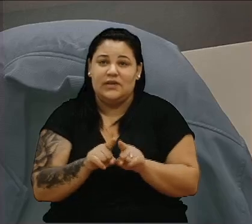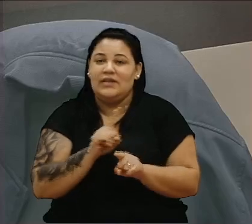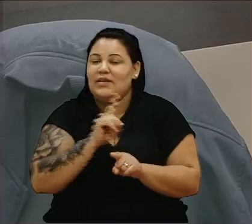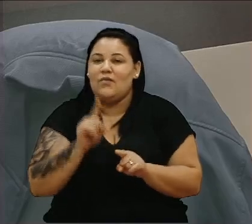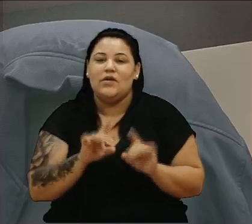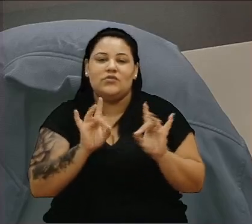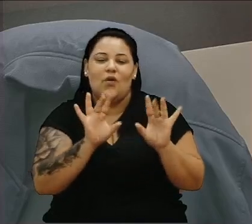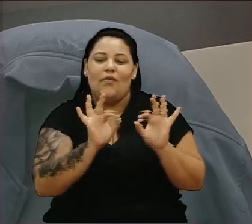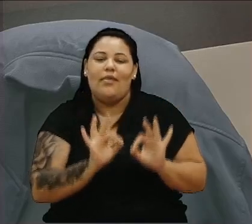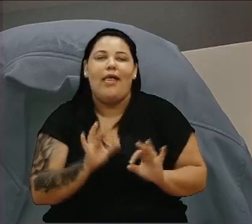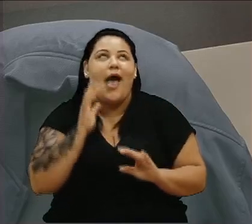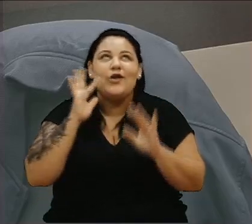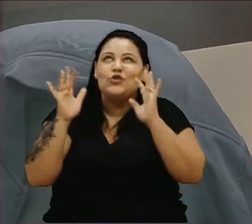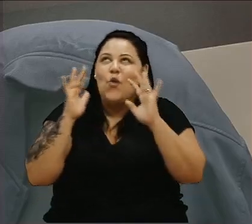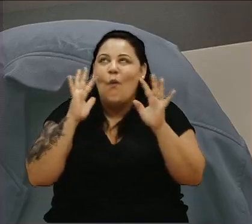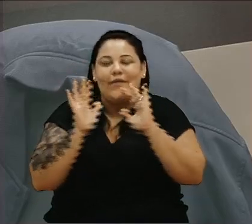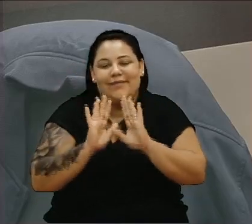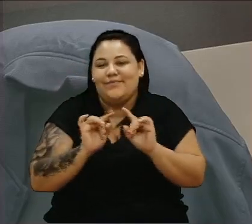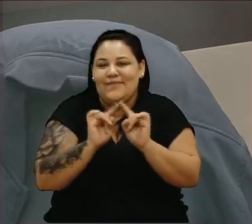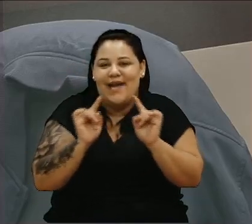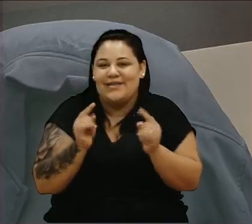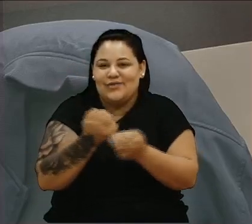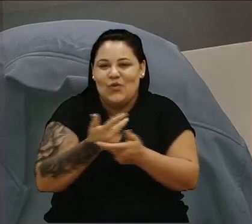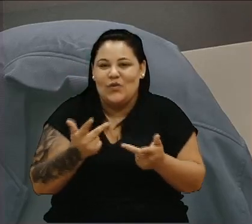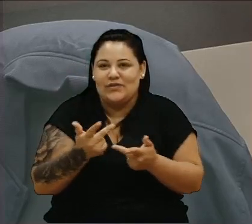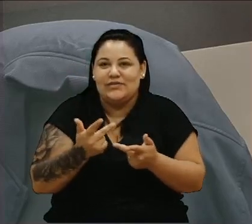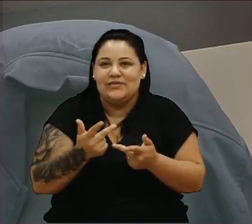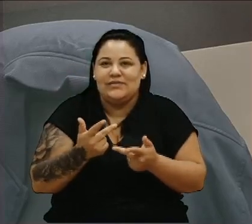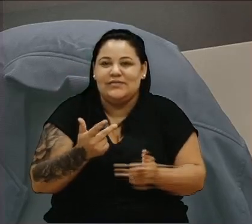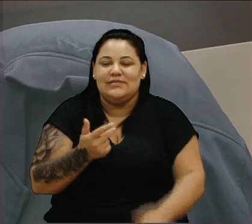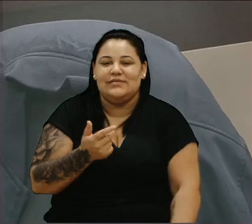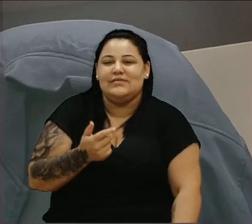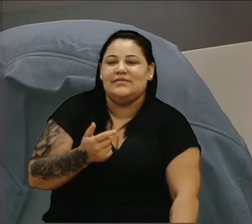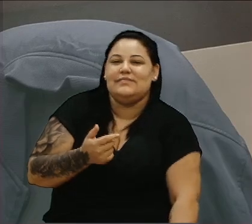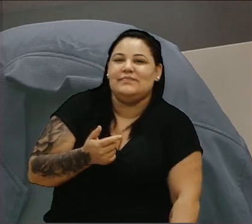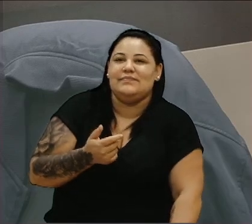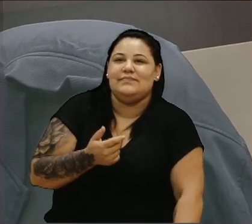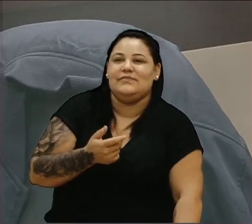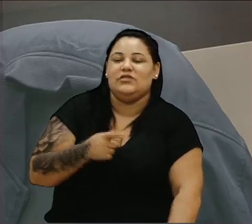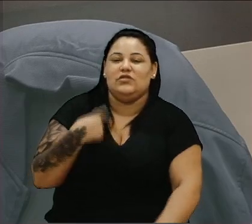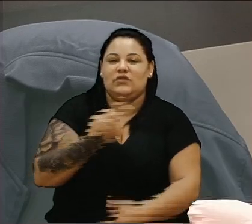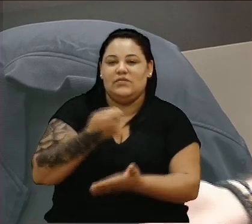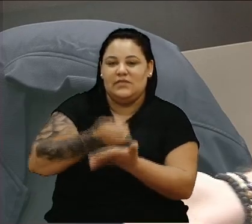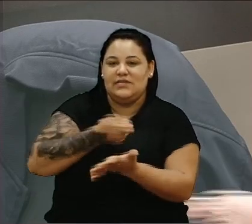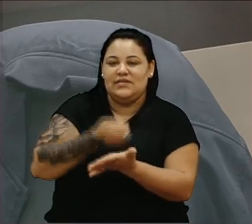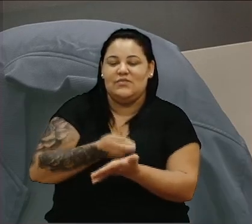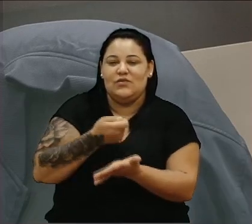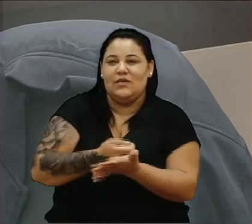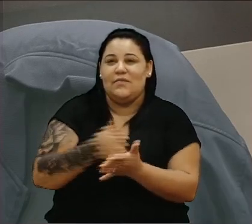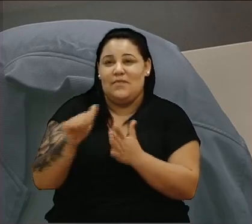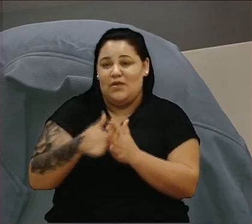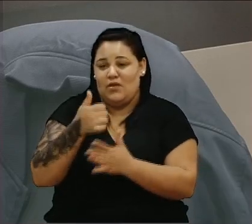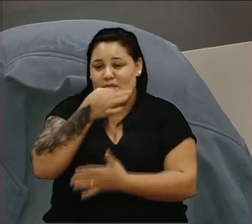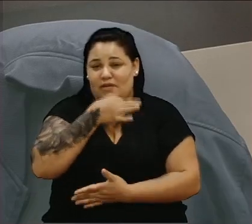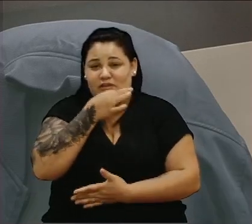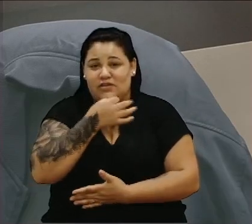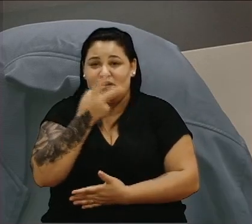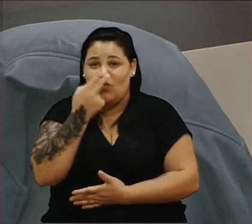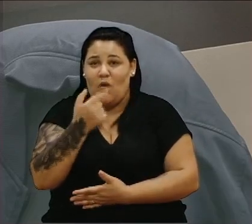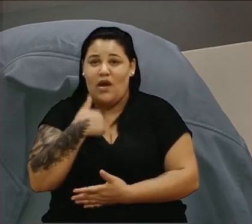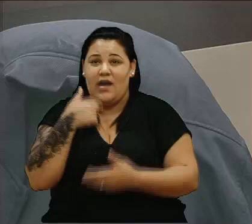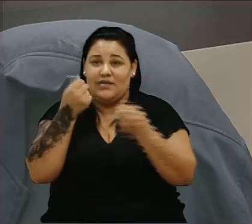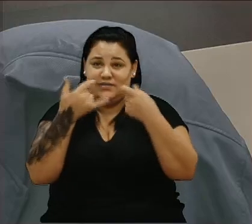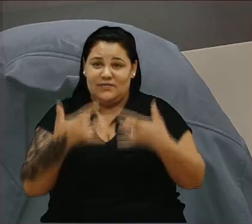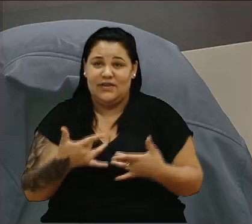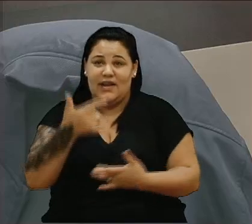sonha, né, vereador Bortola, mas é uma questão que a gente está tendo que lutar por isso para melhorar para Caxias, porque, como eu falei, e vou